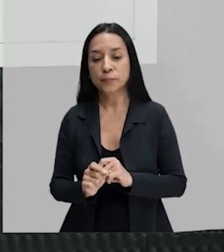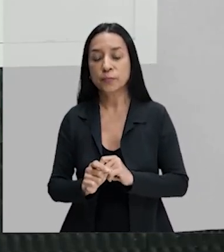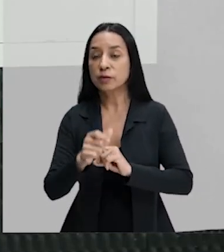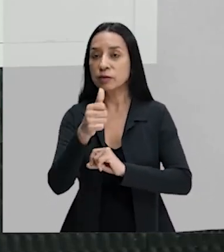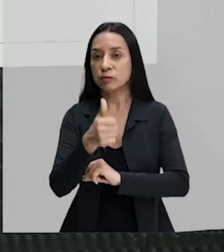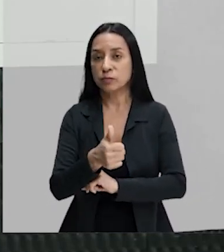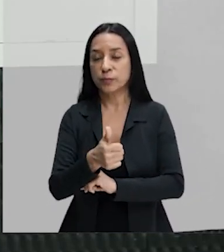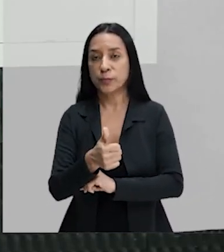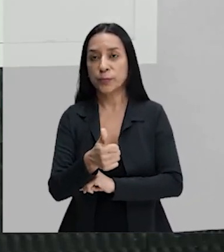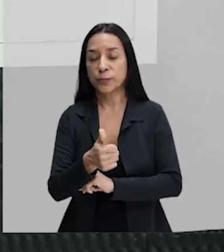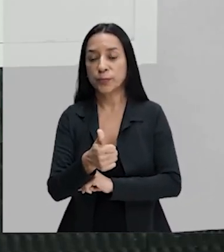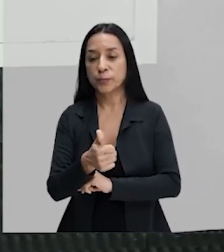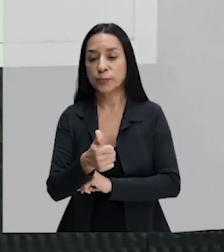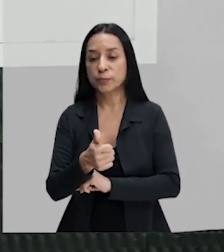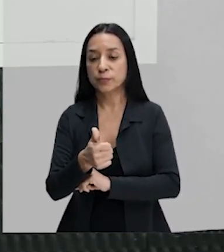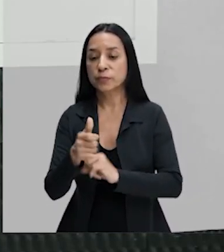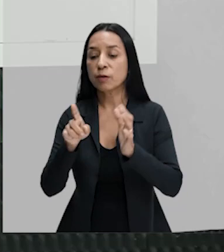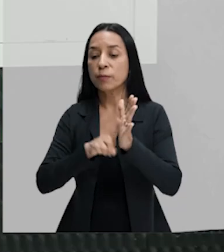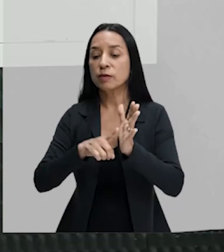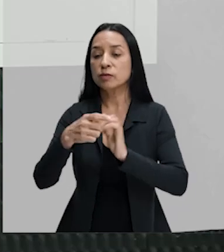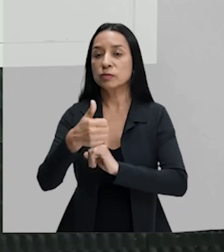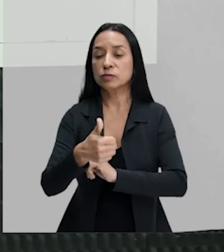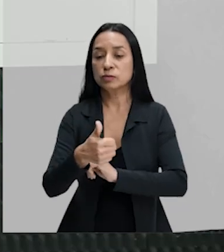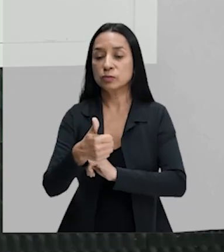1 e menos 1